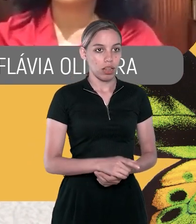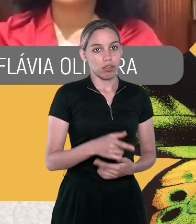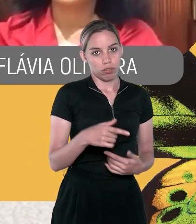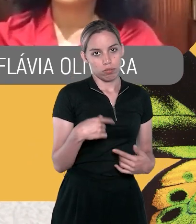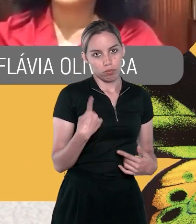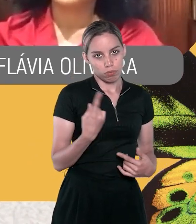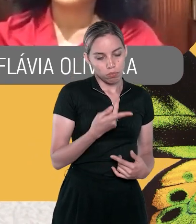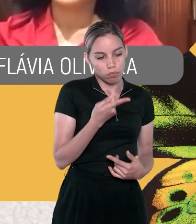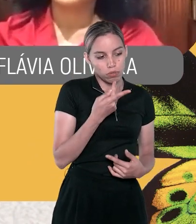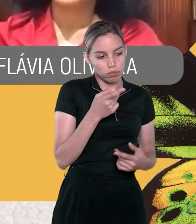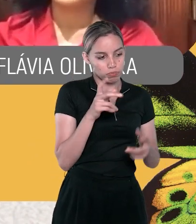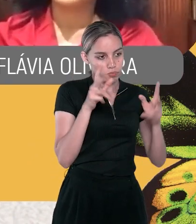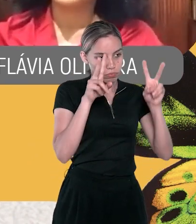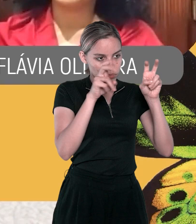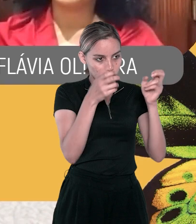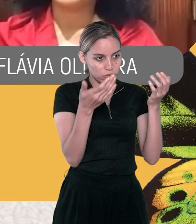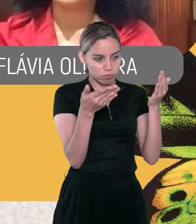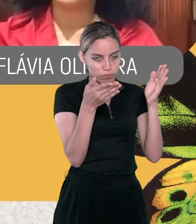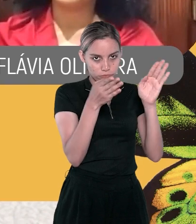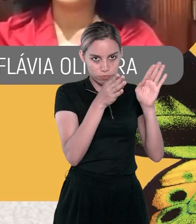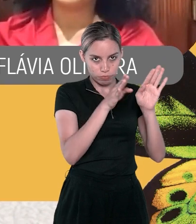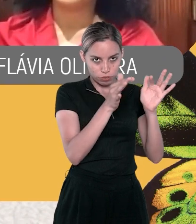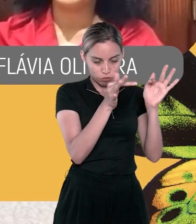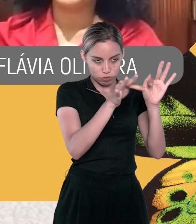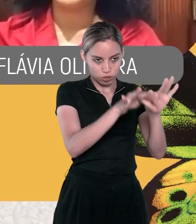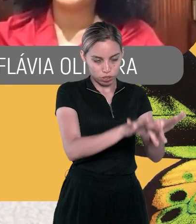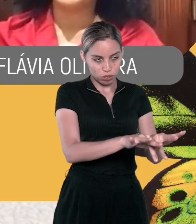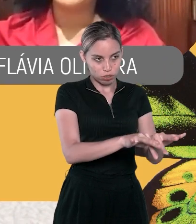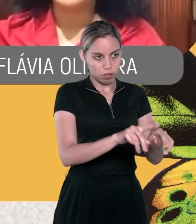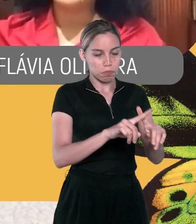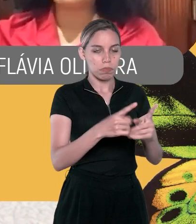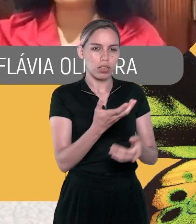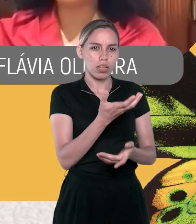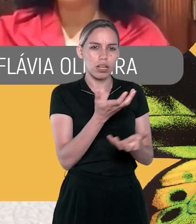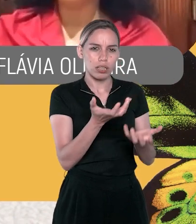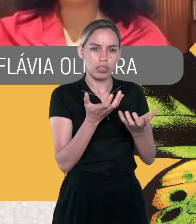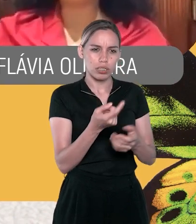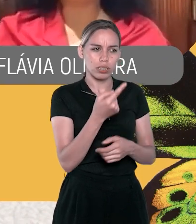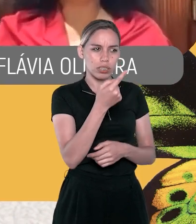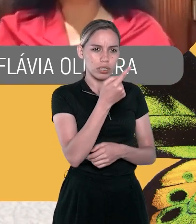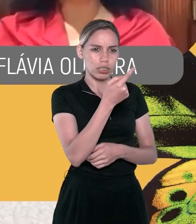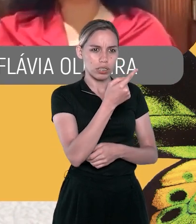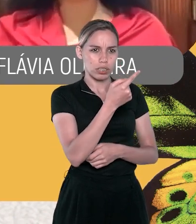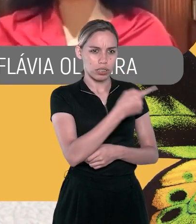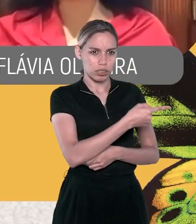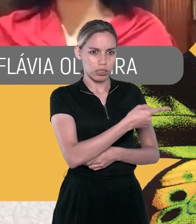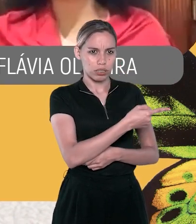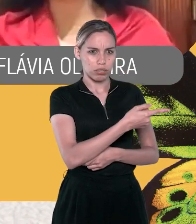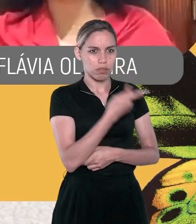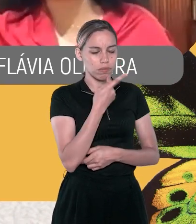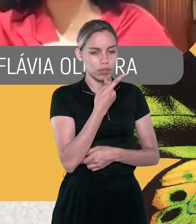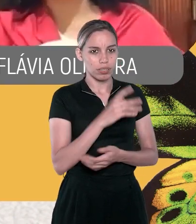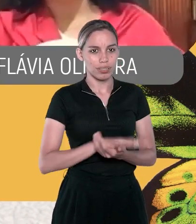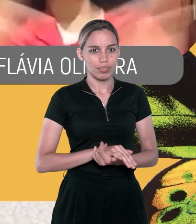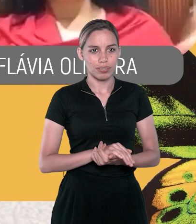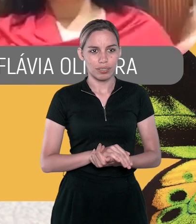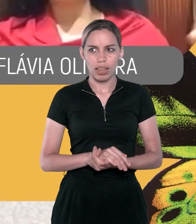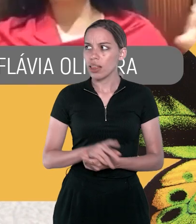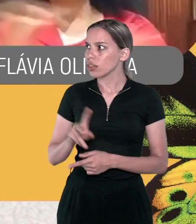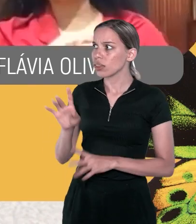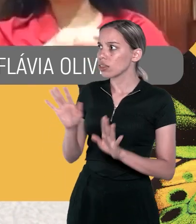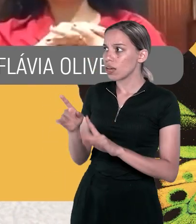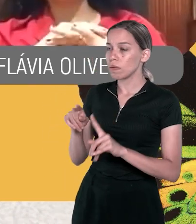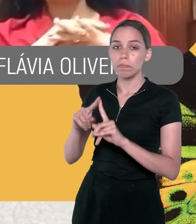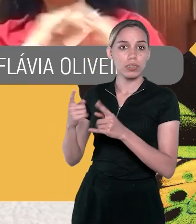cacheados. Flávia veste uma camisa vermelha e ela está sentada em uma sala com as paredes revestidas de madeira.